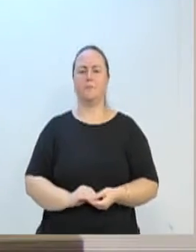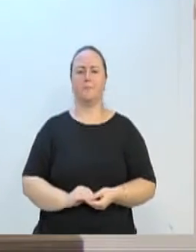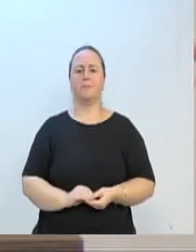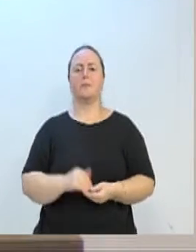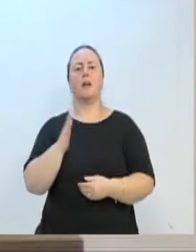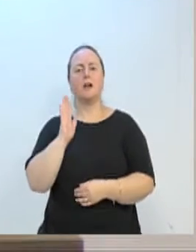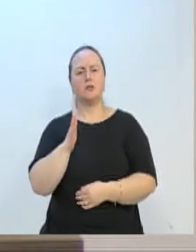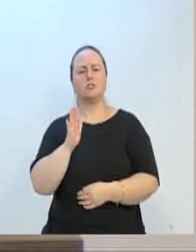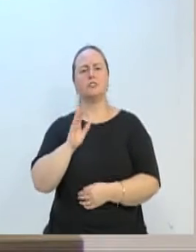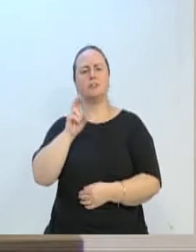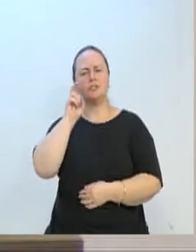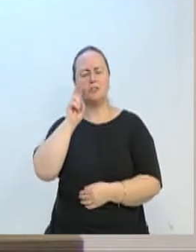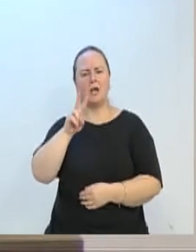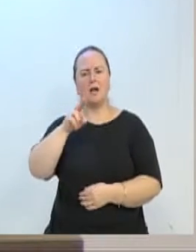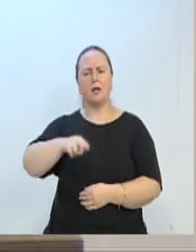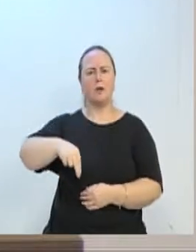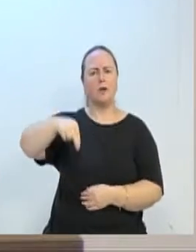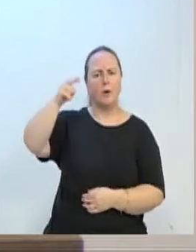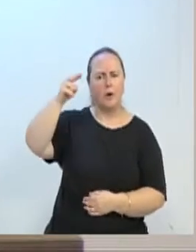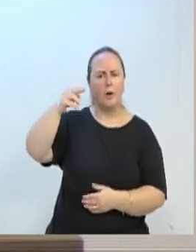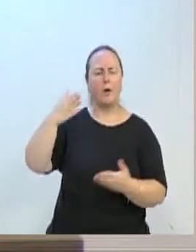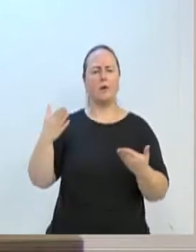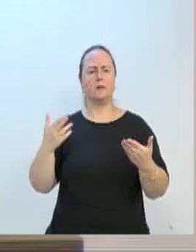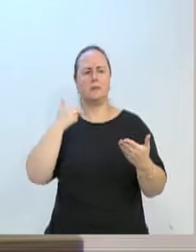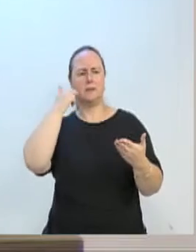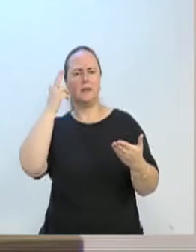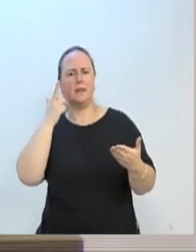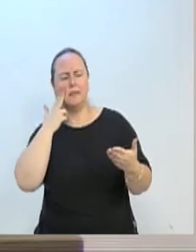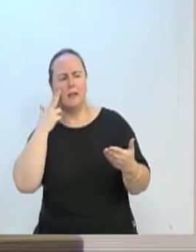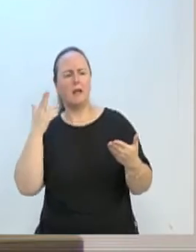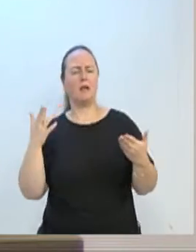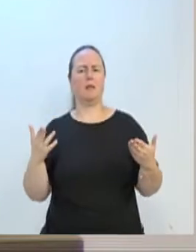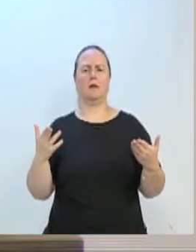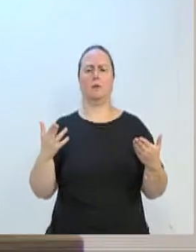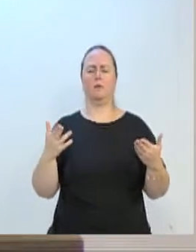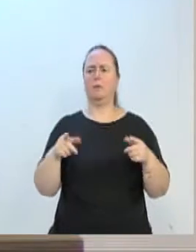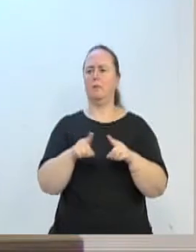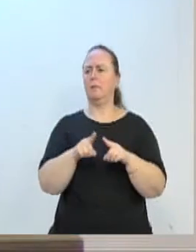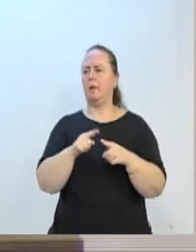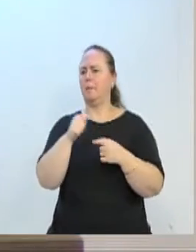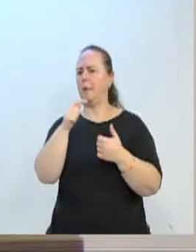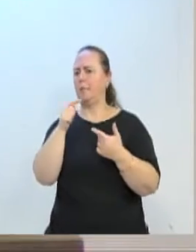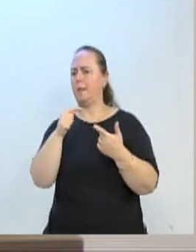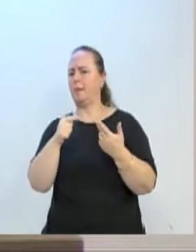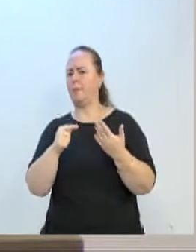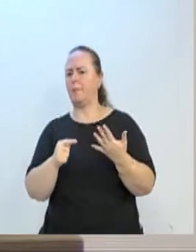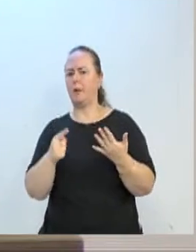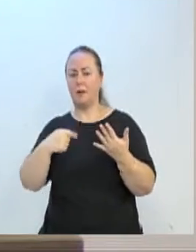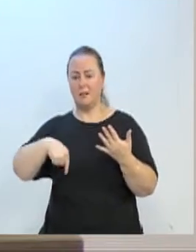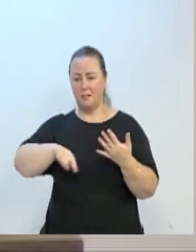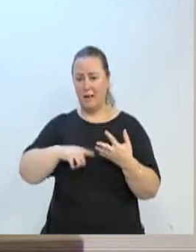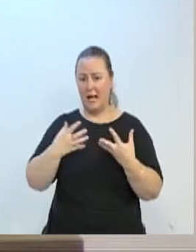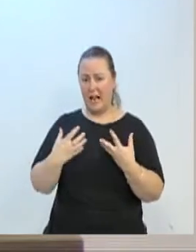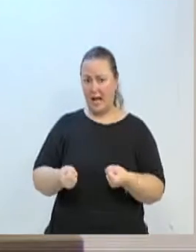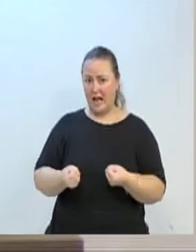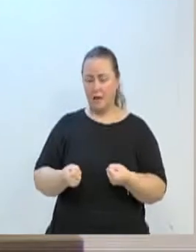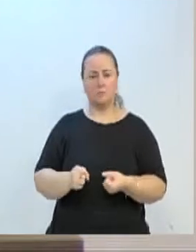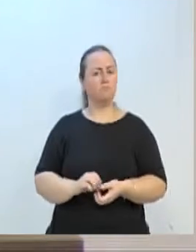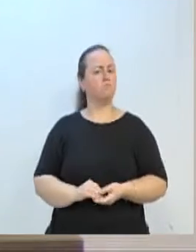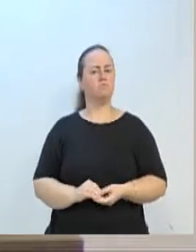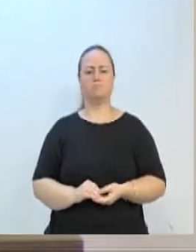aos nordestinos, vimos ontem com relação a negros, vimos outro dia com relação a esse, com relação àquele, nós não vamos aceitar esse tipo de